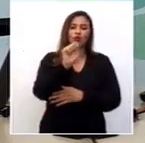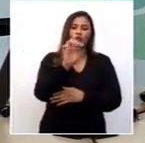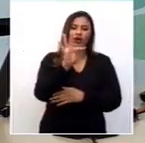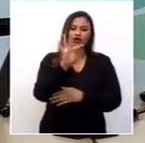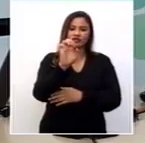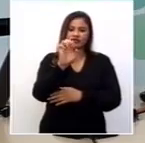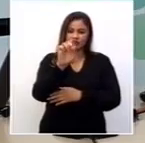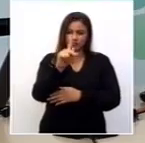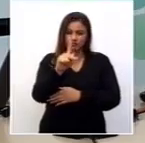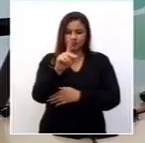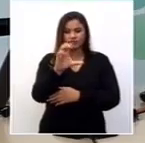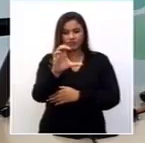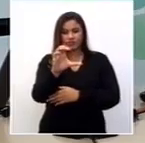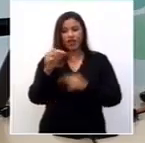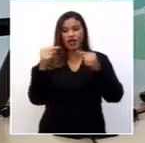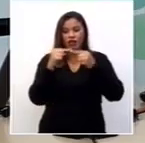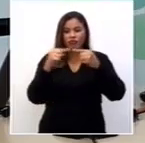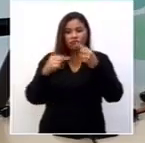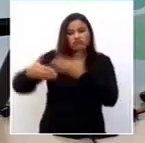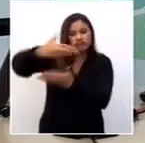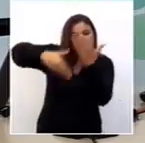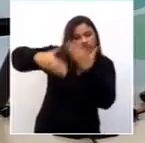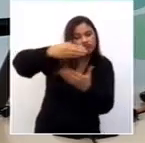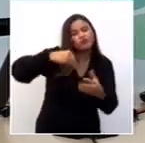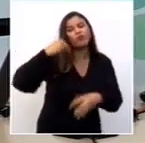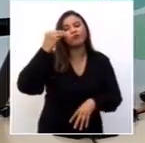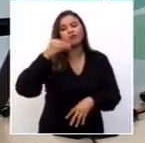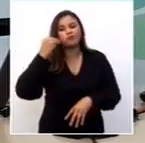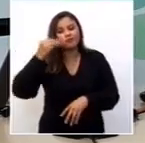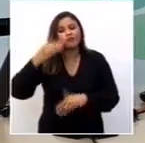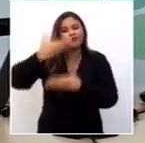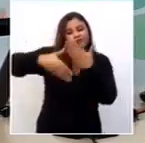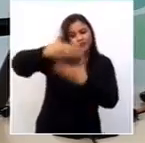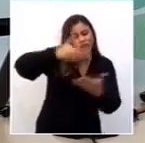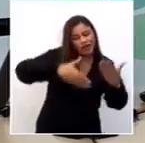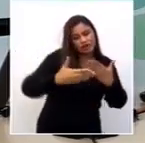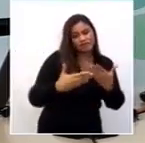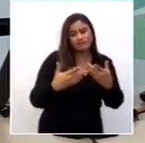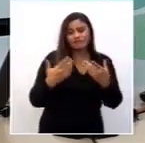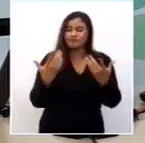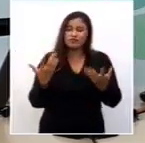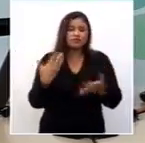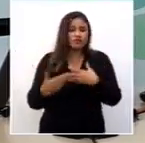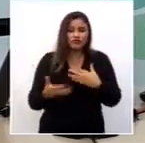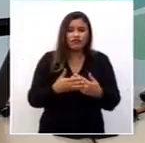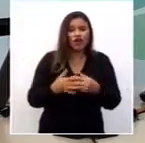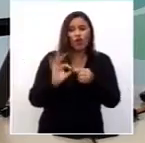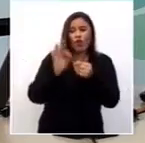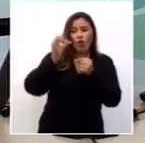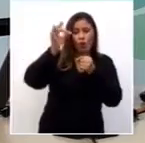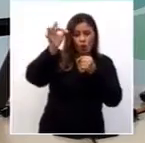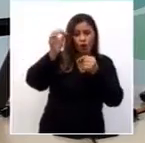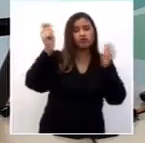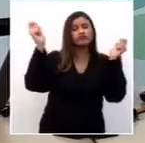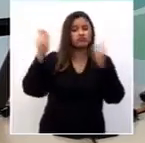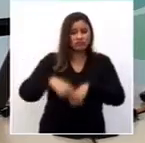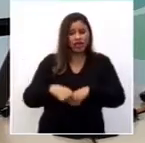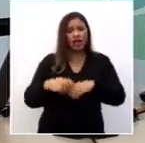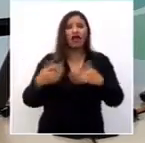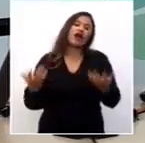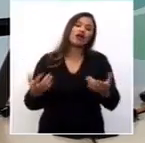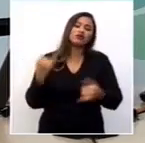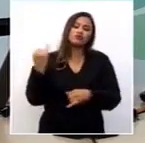de experiências, de trocas de vivências. E mesmo à distância, a gente não pode deixar de cumprir também esse papel